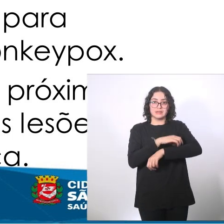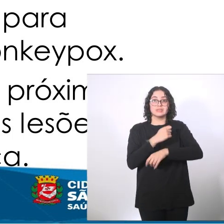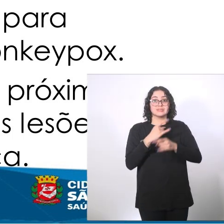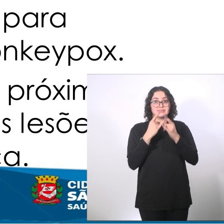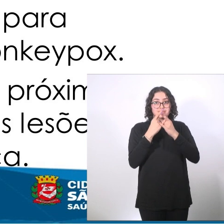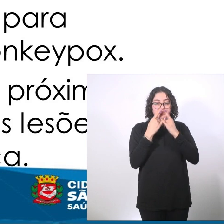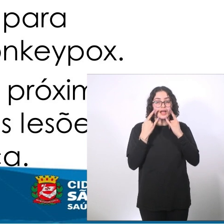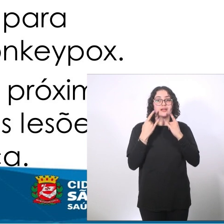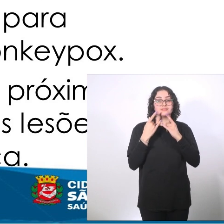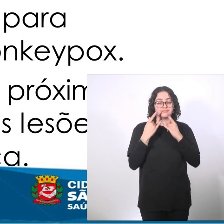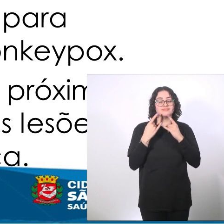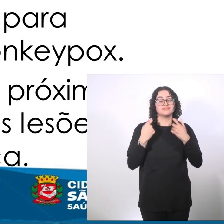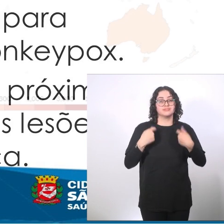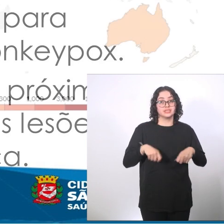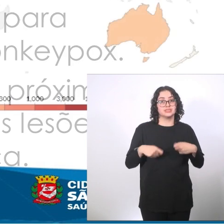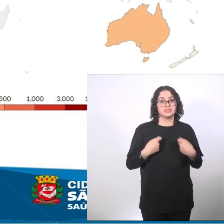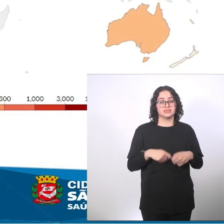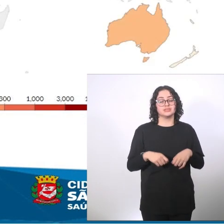cirúrgica.